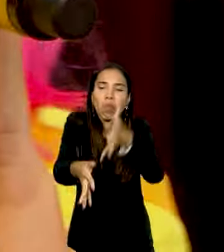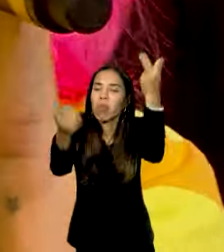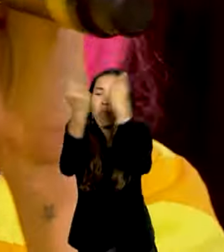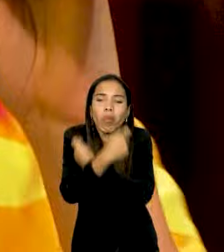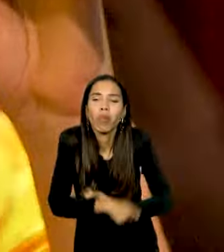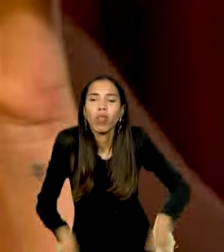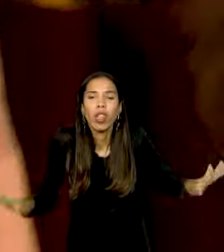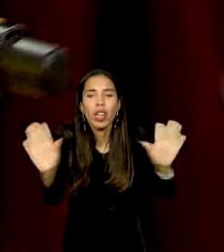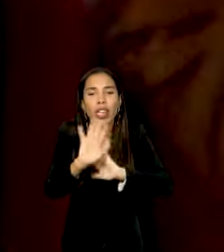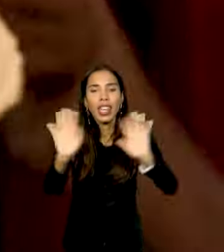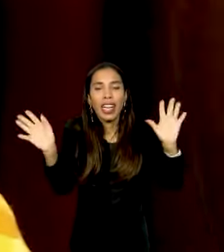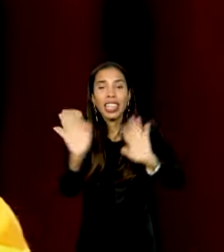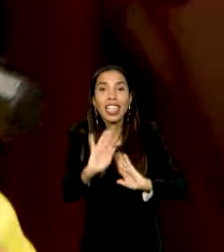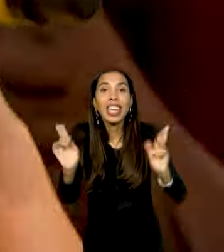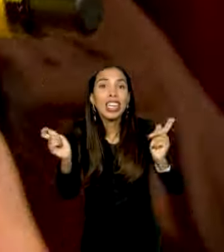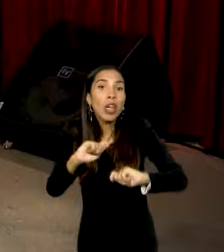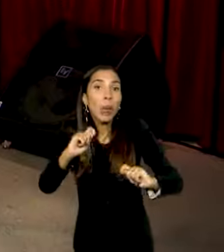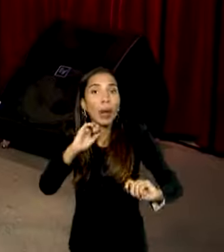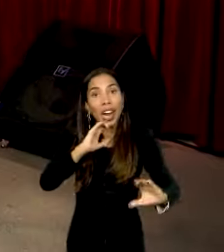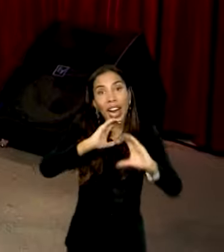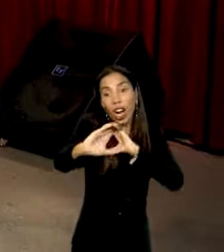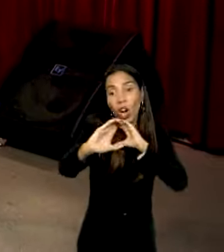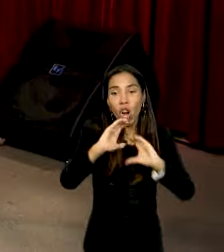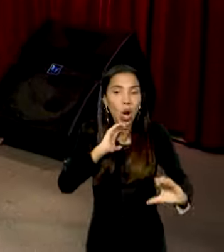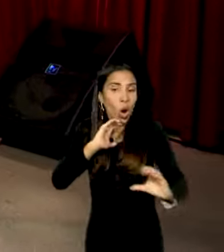palavra pra comunicação.